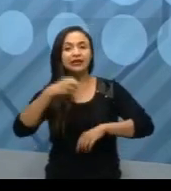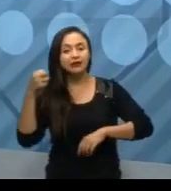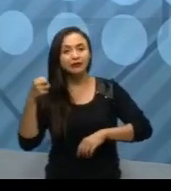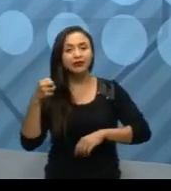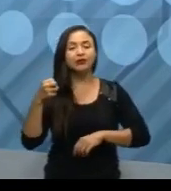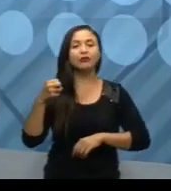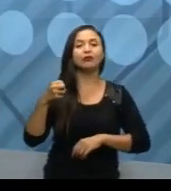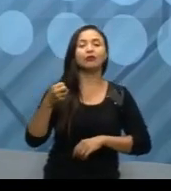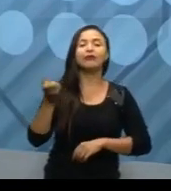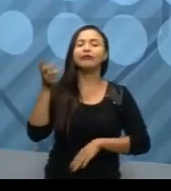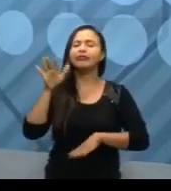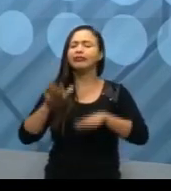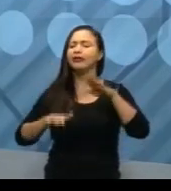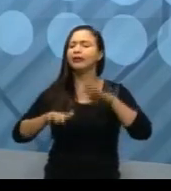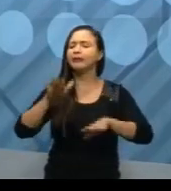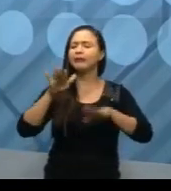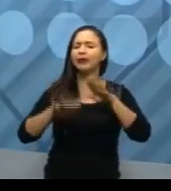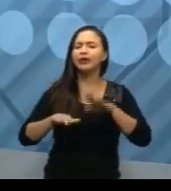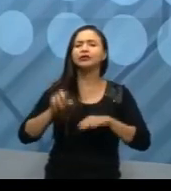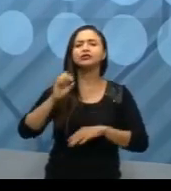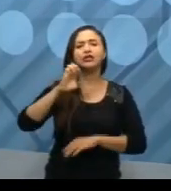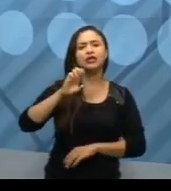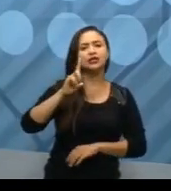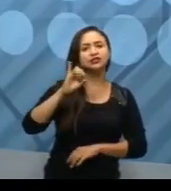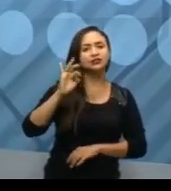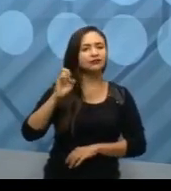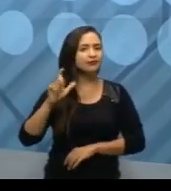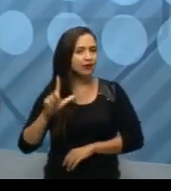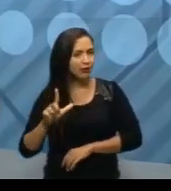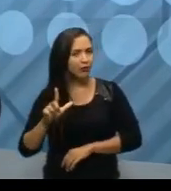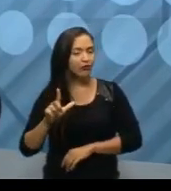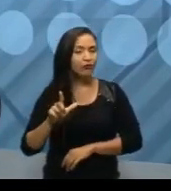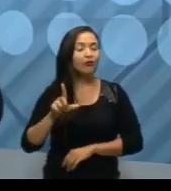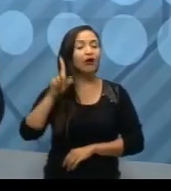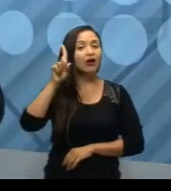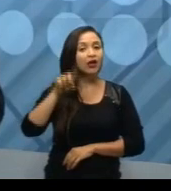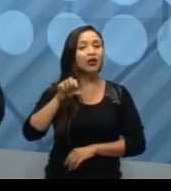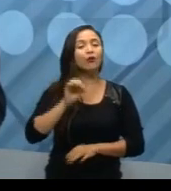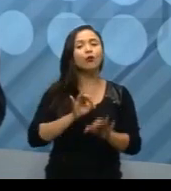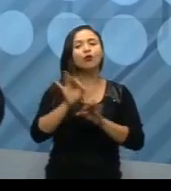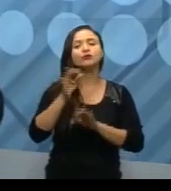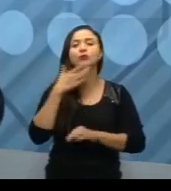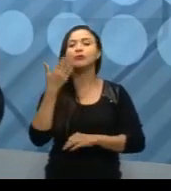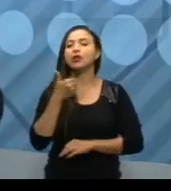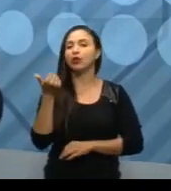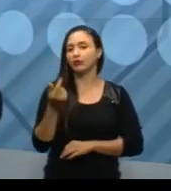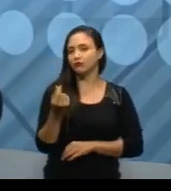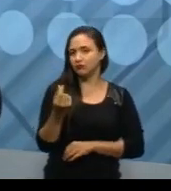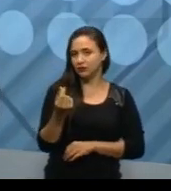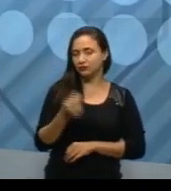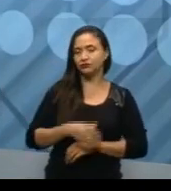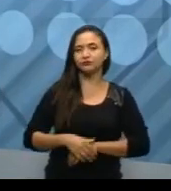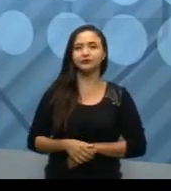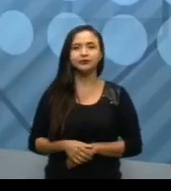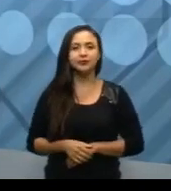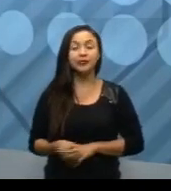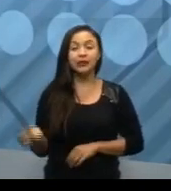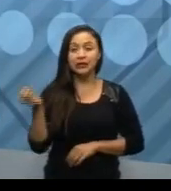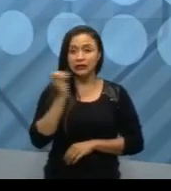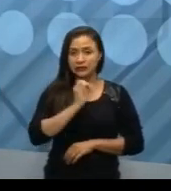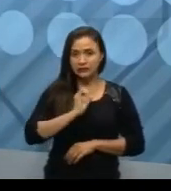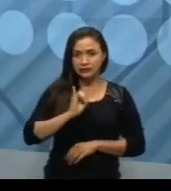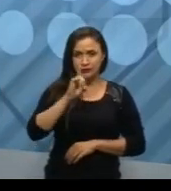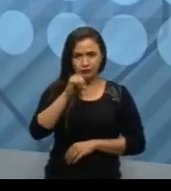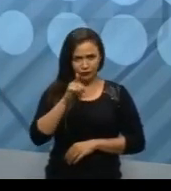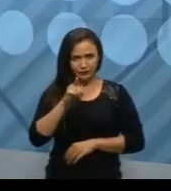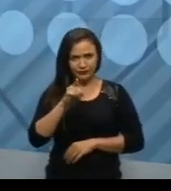né? Depende do edital, ganha o orçamento, o melhor preço, tá? Então, se você entra com um